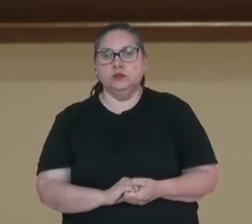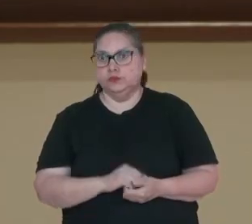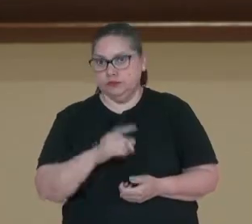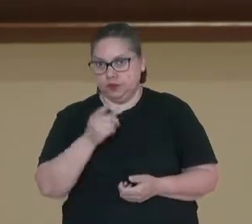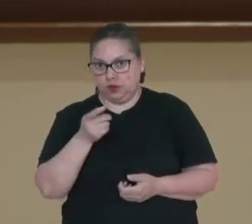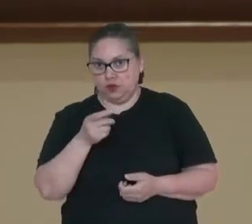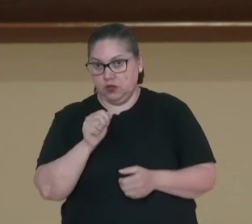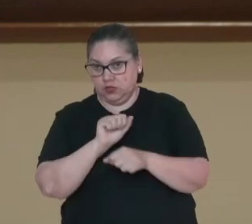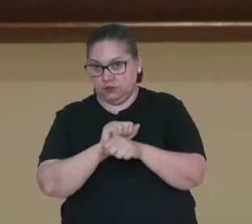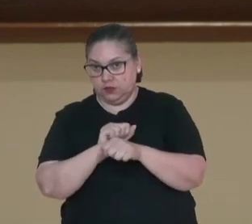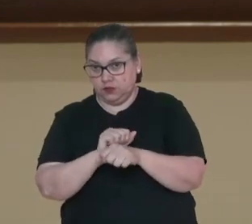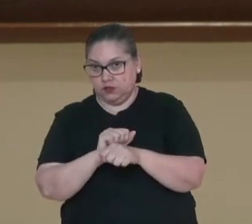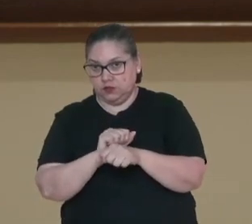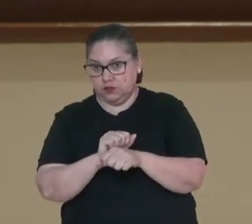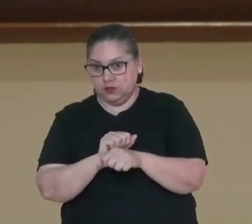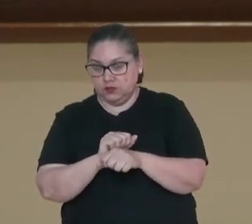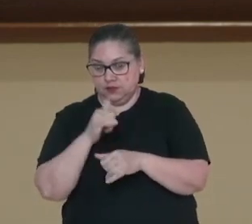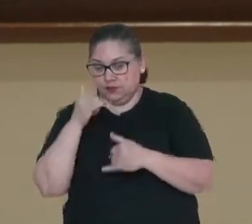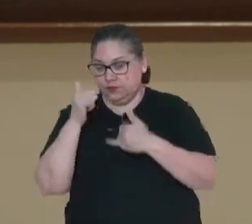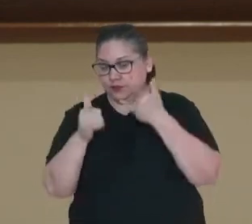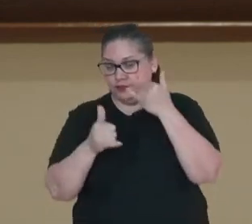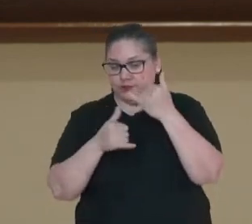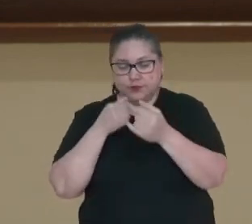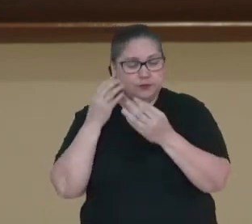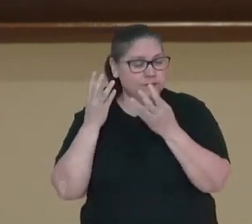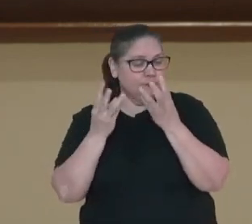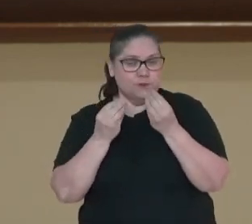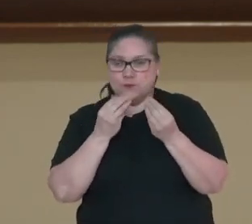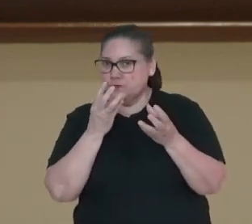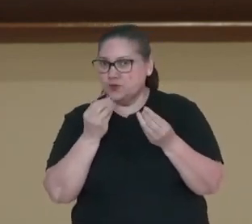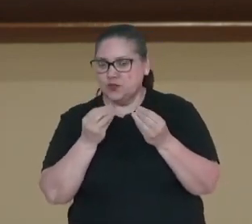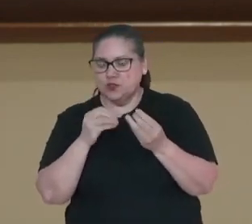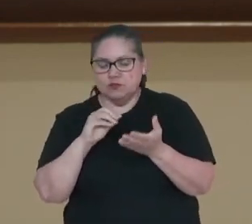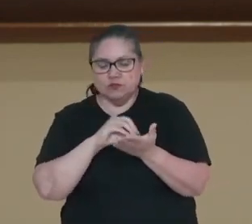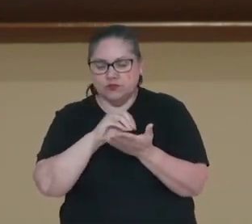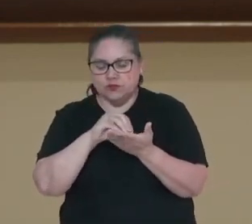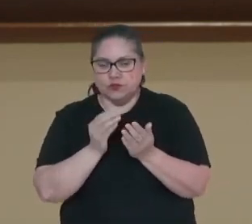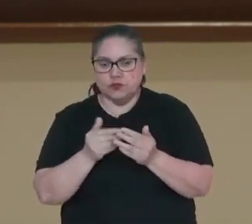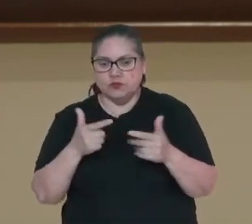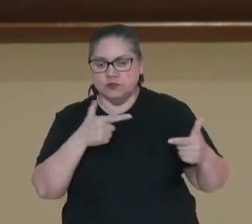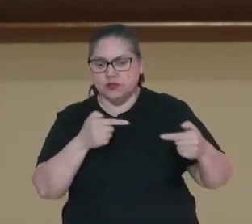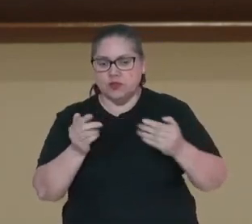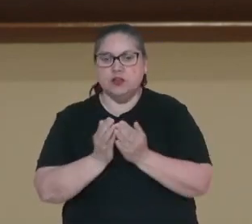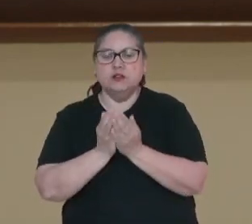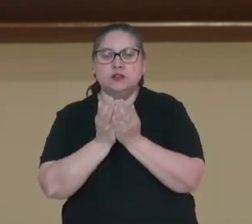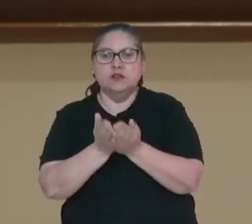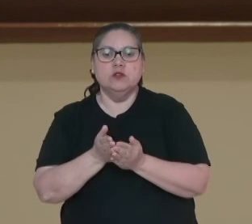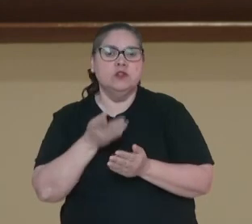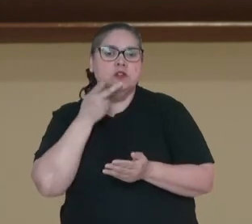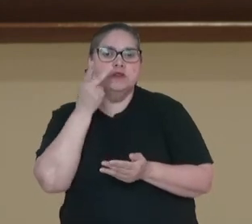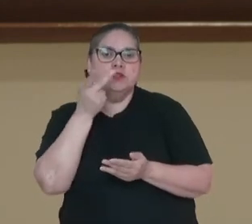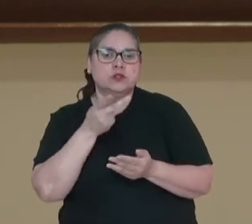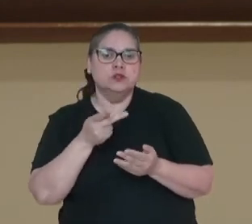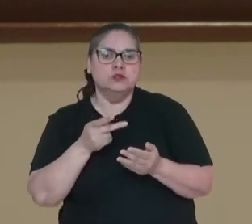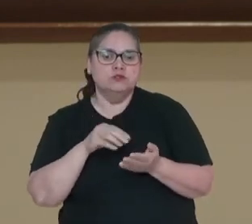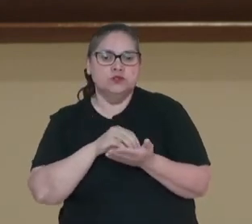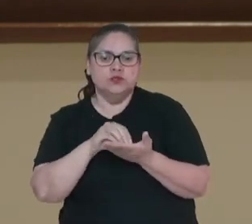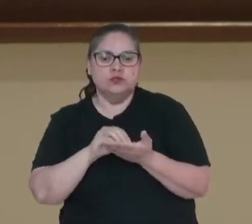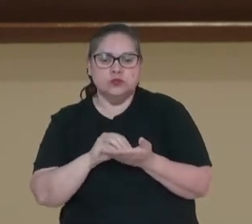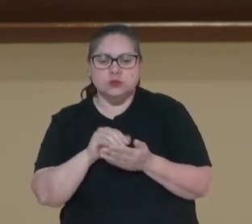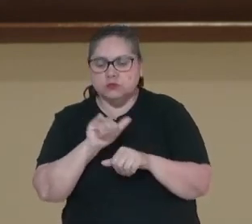Pessoal, espero que vocês se divirtam bastante jogando Batalha Naval. Como eu falei, é um jogo de